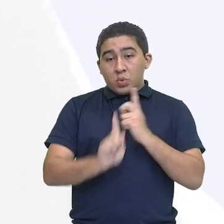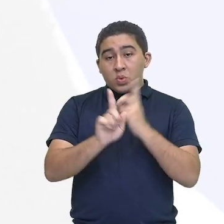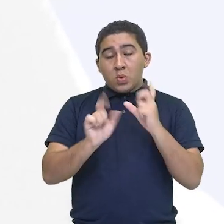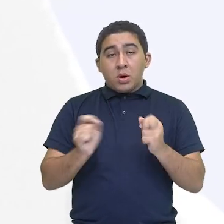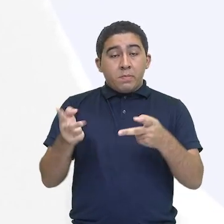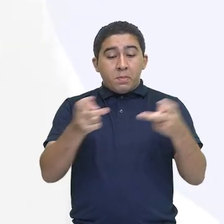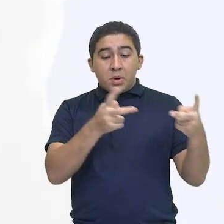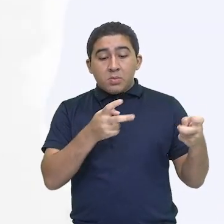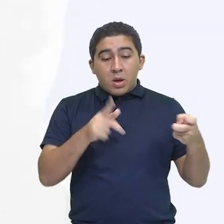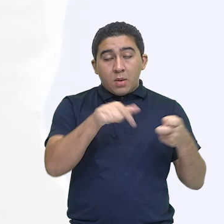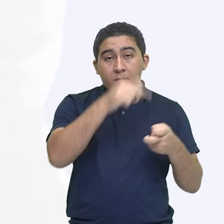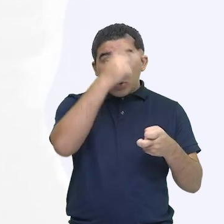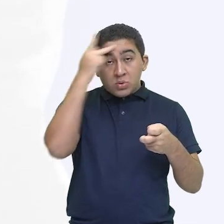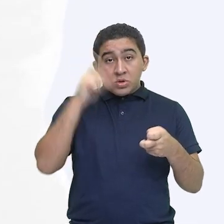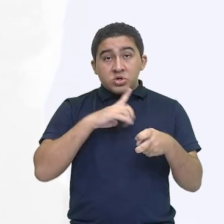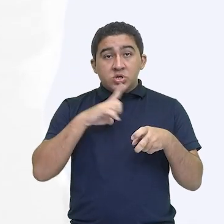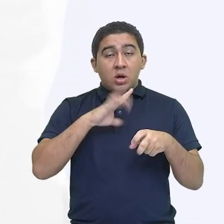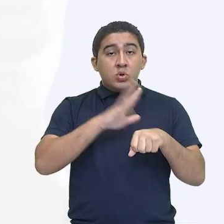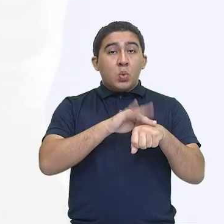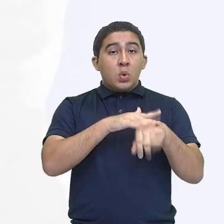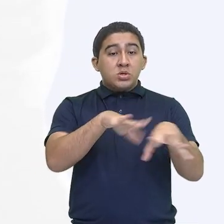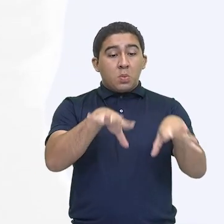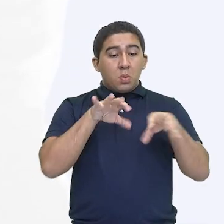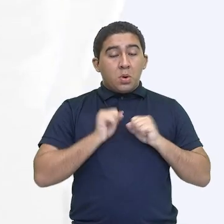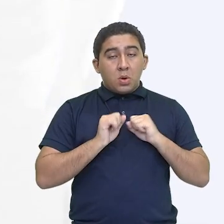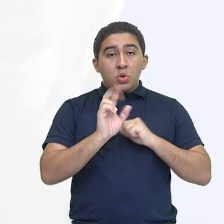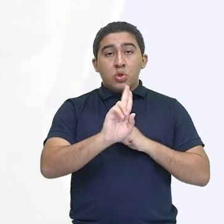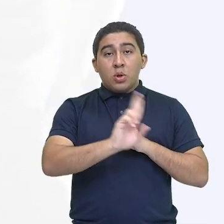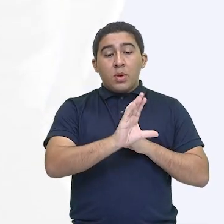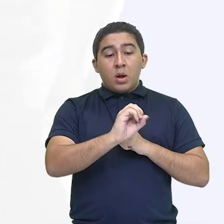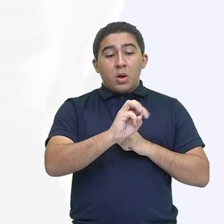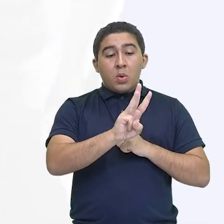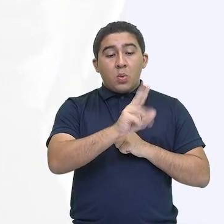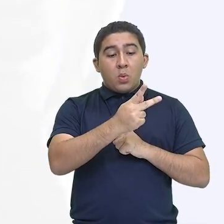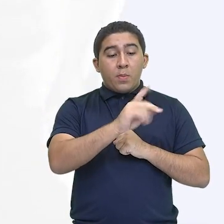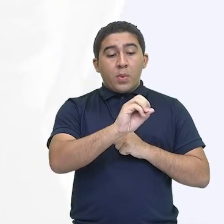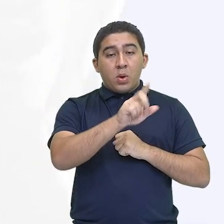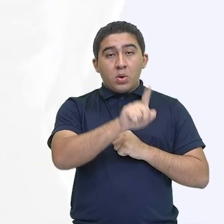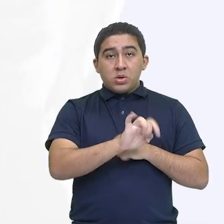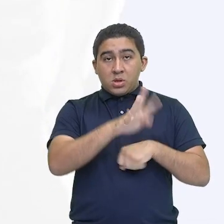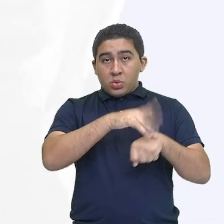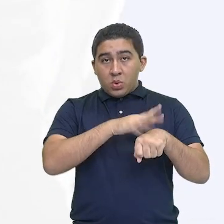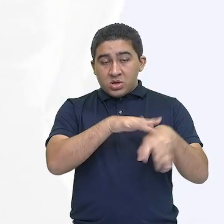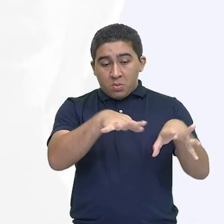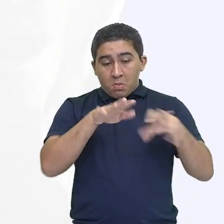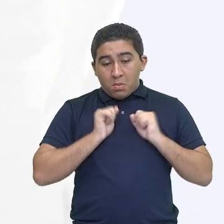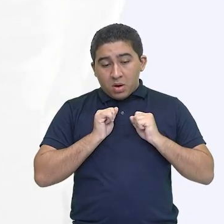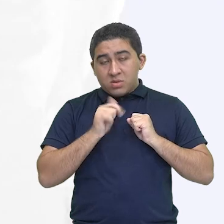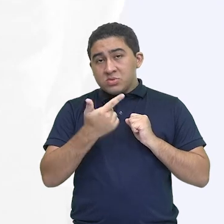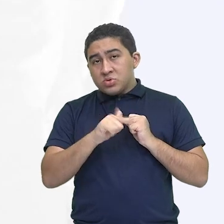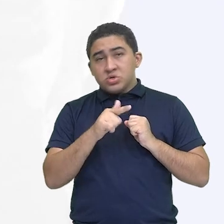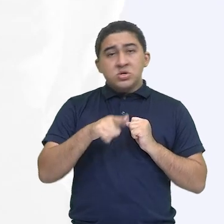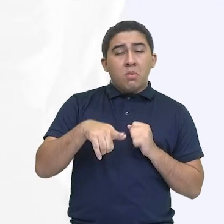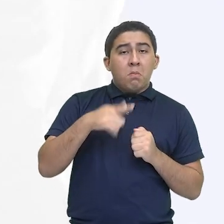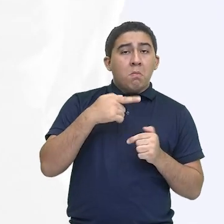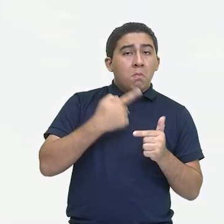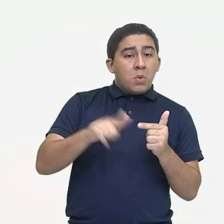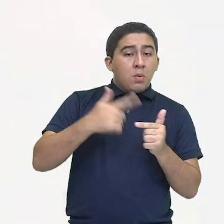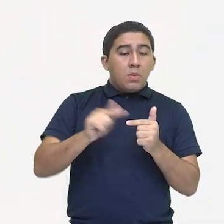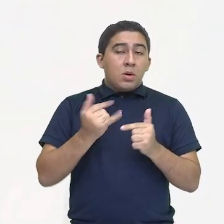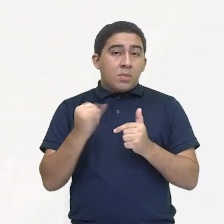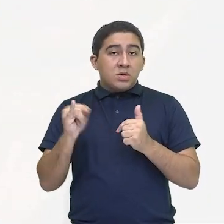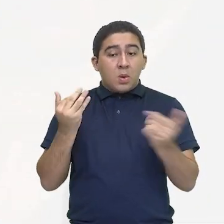as pessoas que contraíam a cowpox, uma doença parecida com a varíola, não adoeciam tanto com a versão humana da